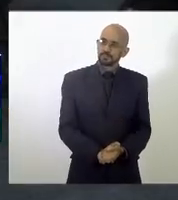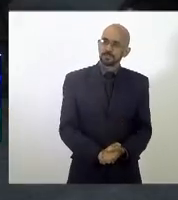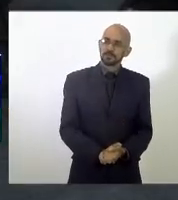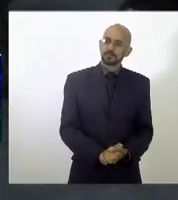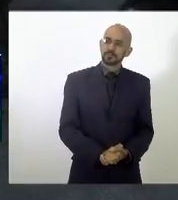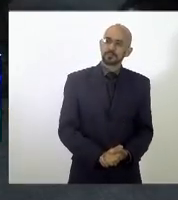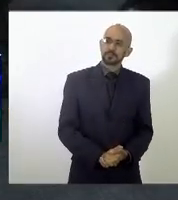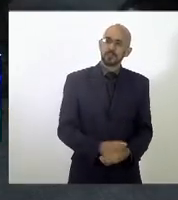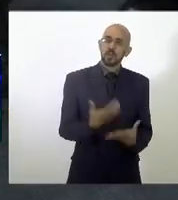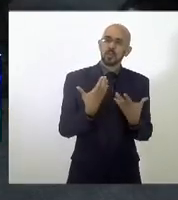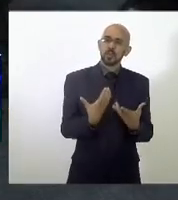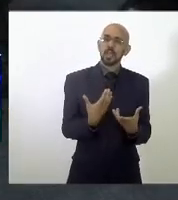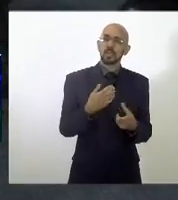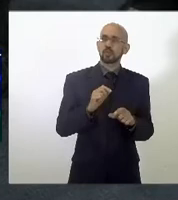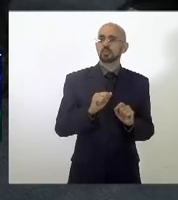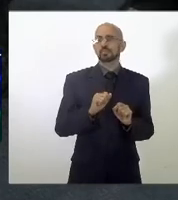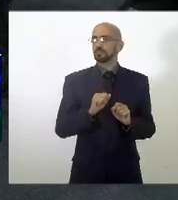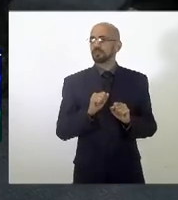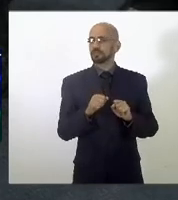eu queria,